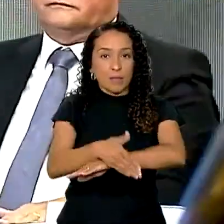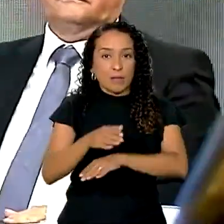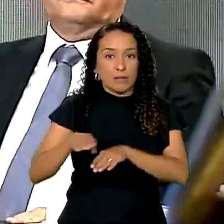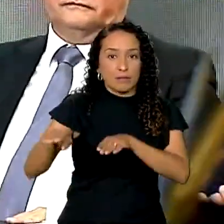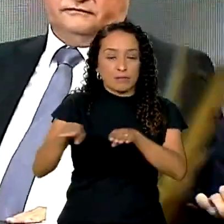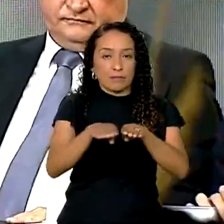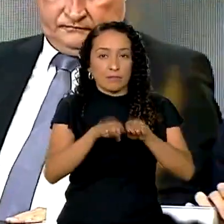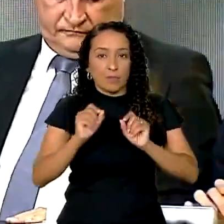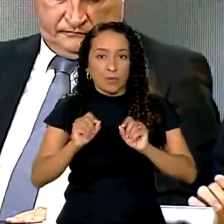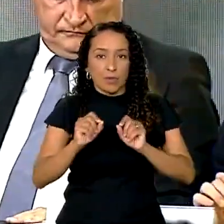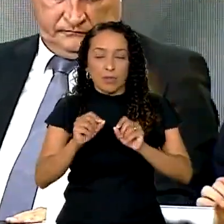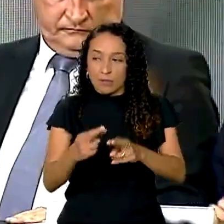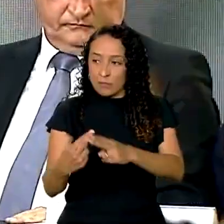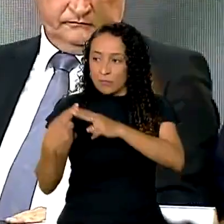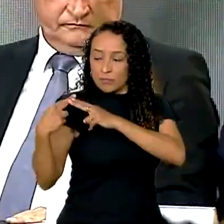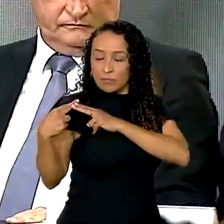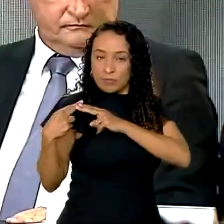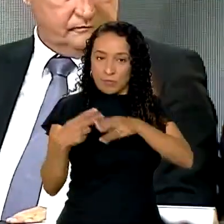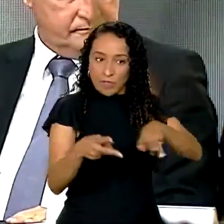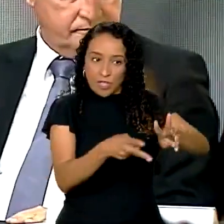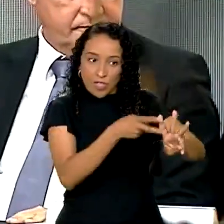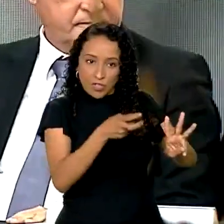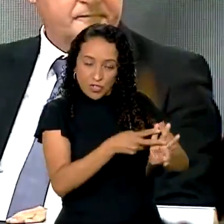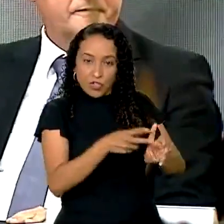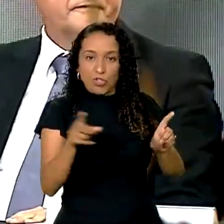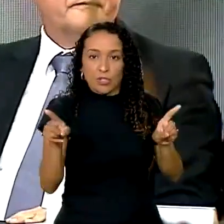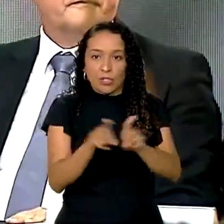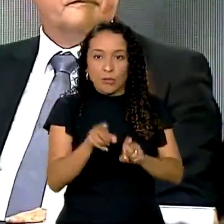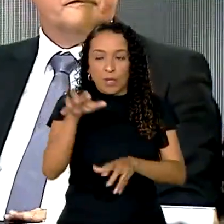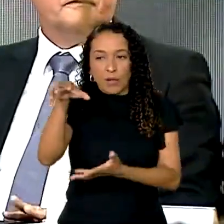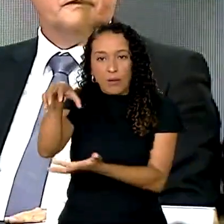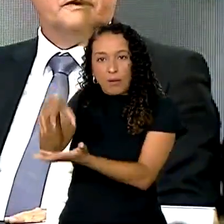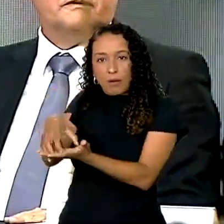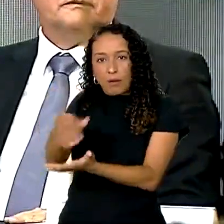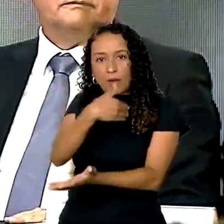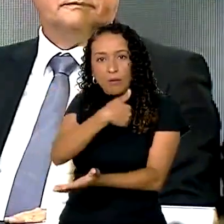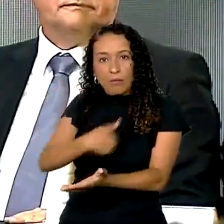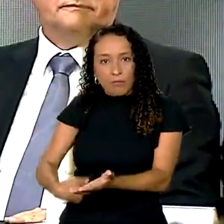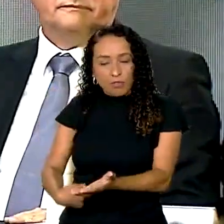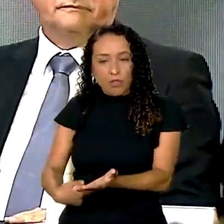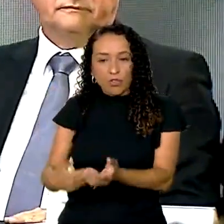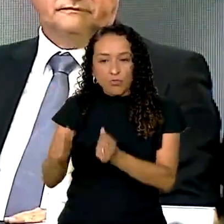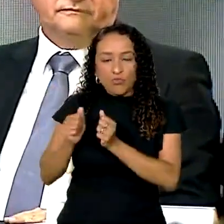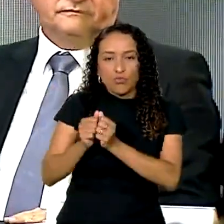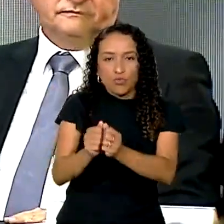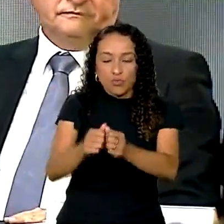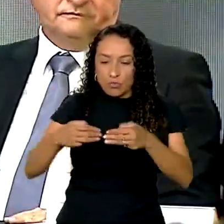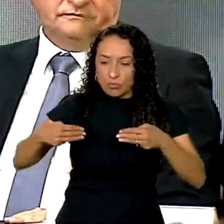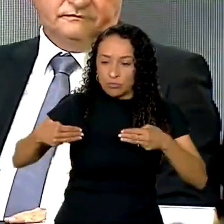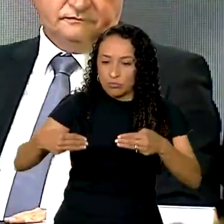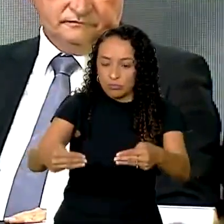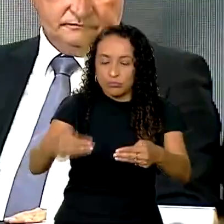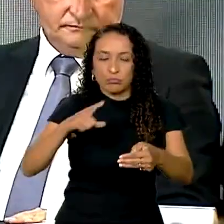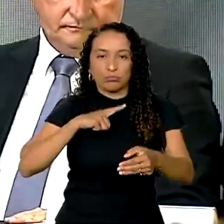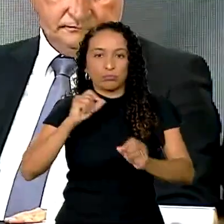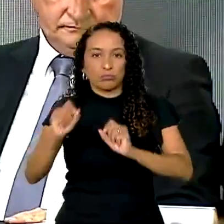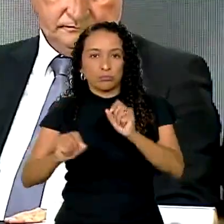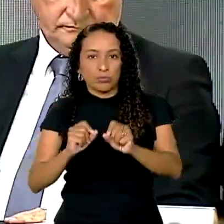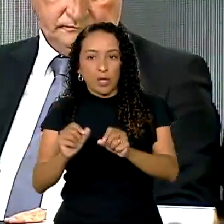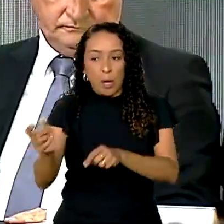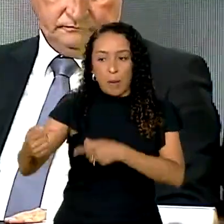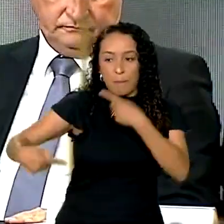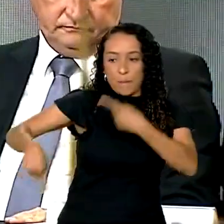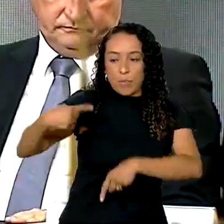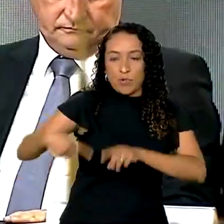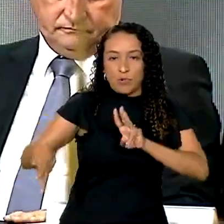paritária entre representações indígenas e órgãos do governo, com ministérios que têm interface com a